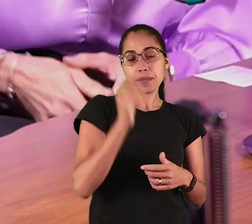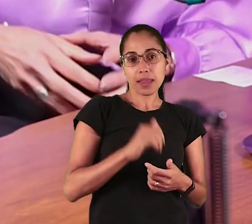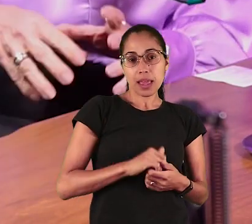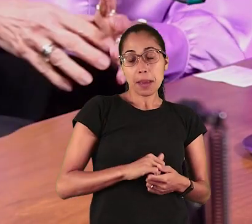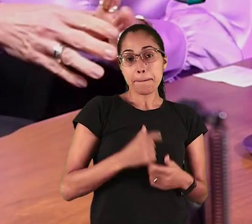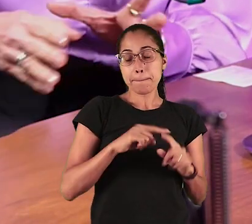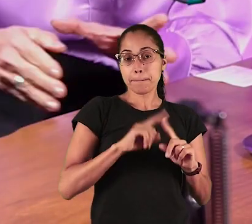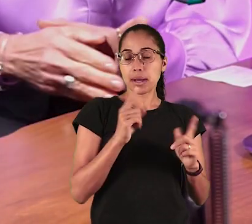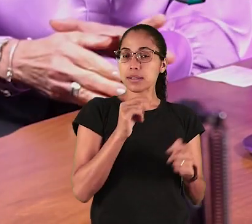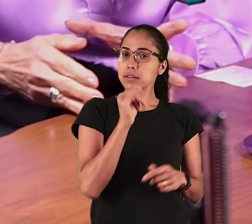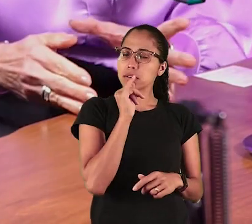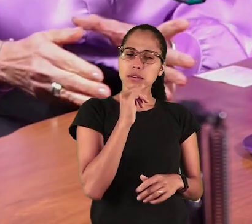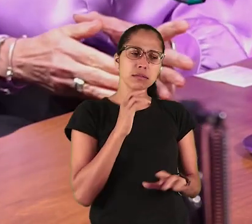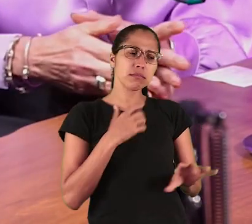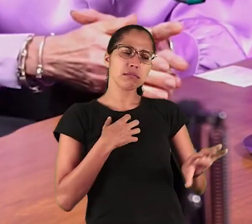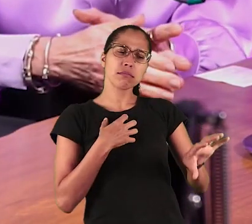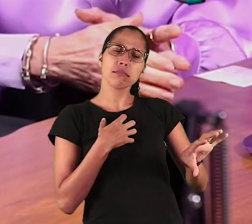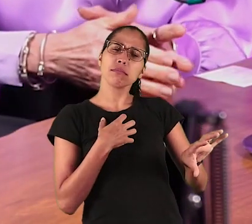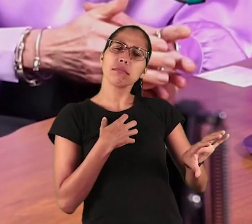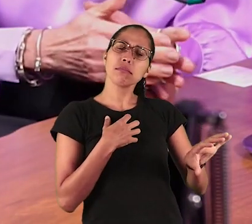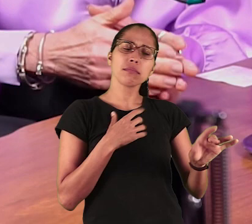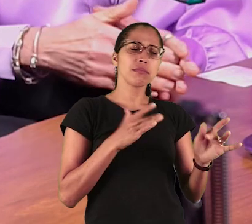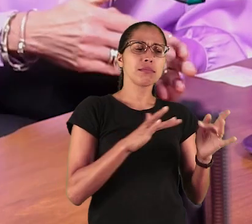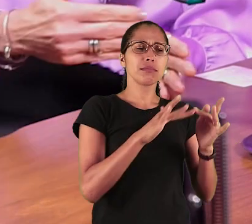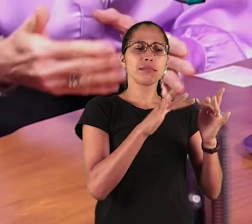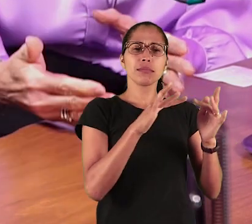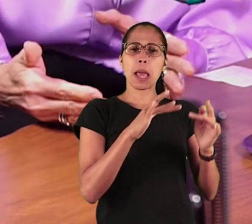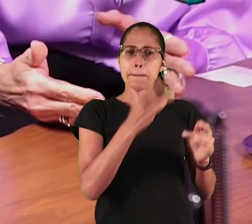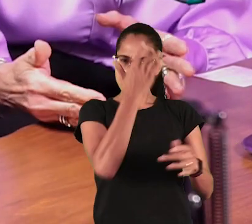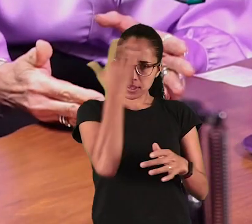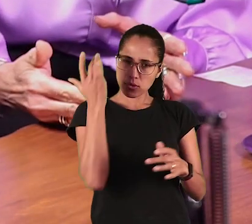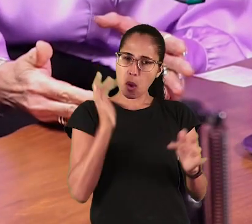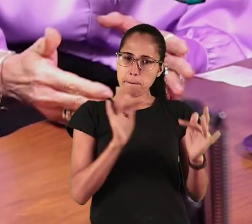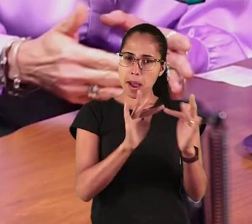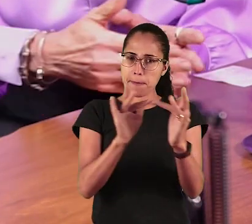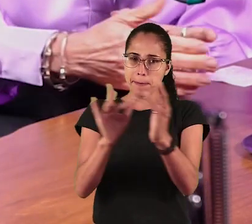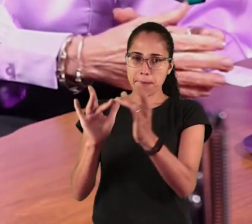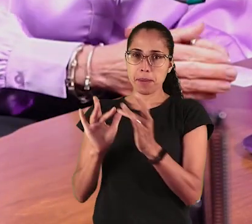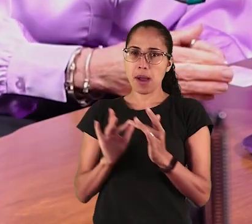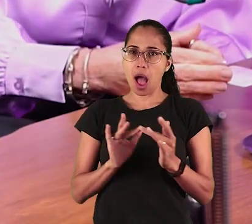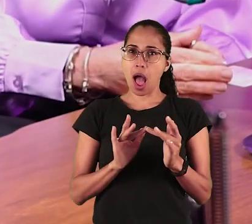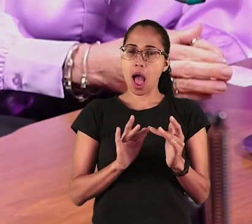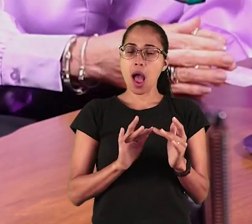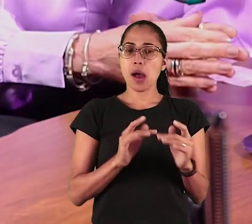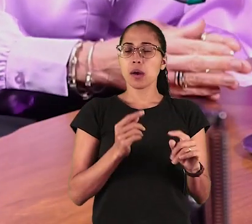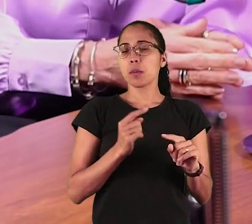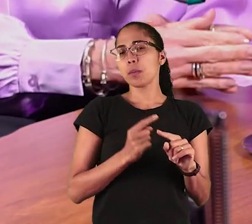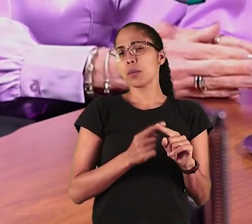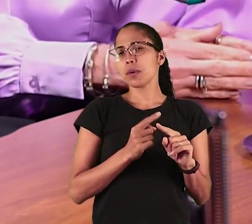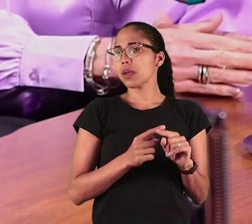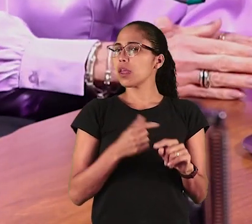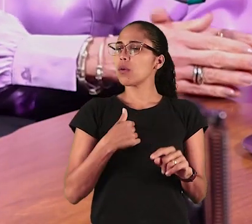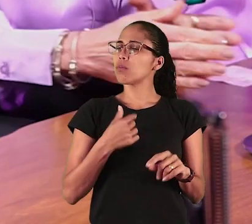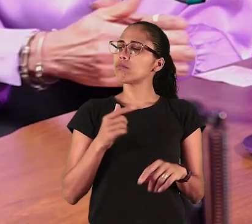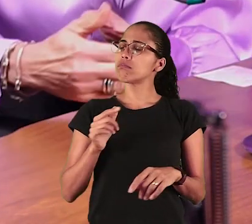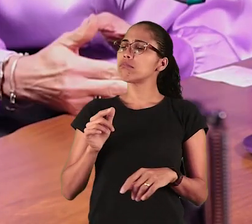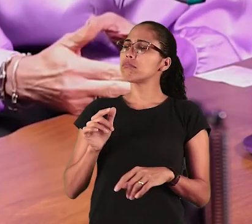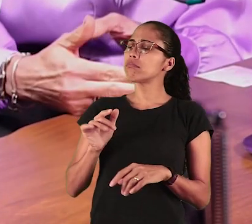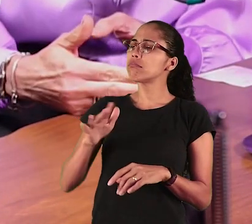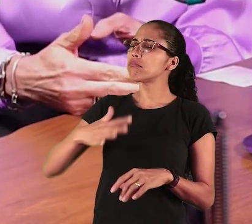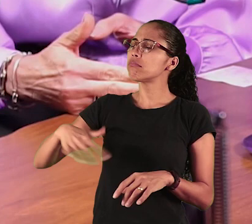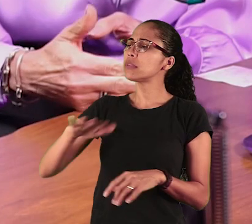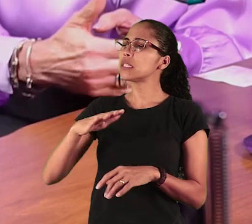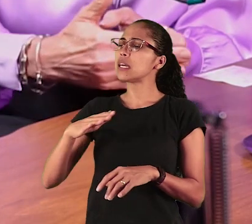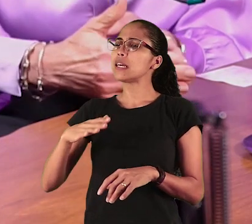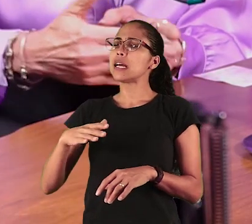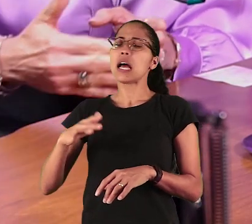mas eu fui me identificando tanto com essa parte de conexão com pessoas que eu saí do meu mundo mais teórico para uma mundo